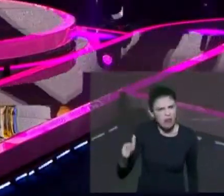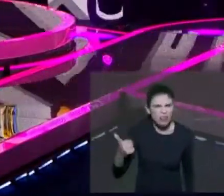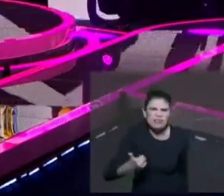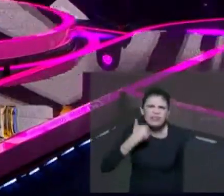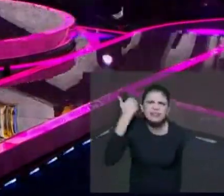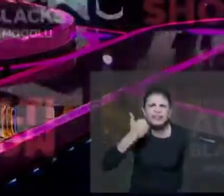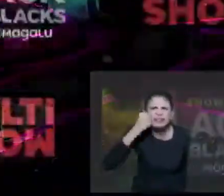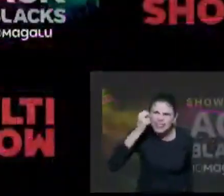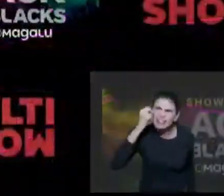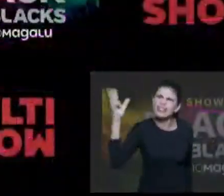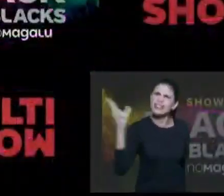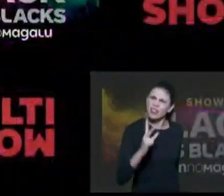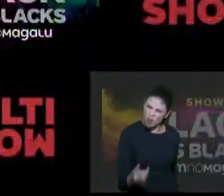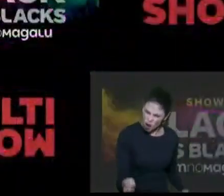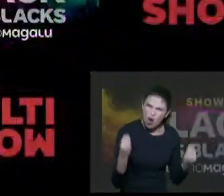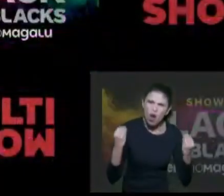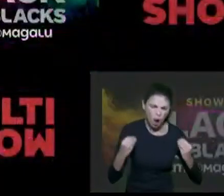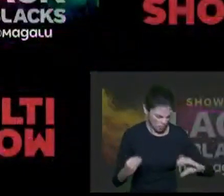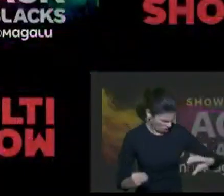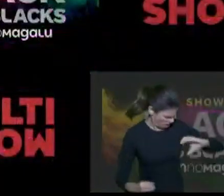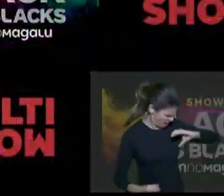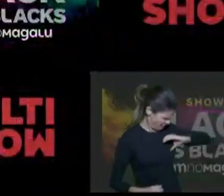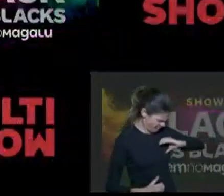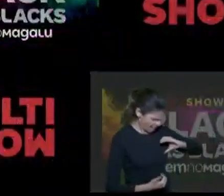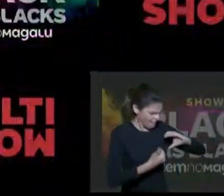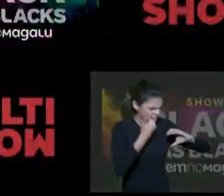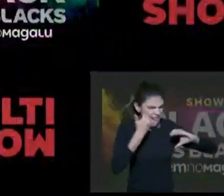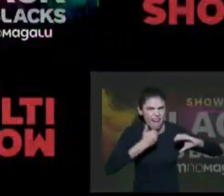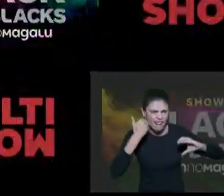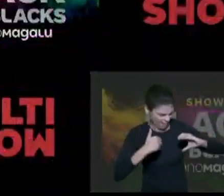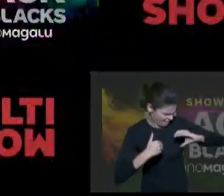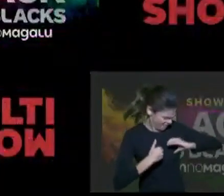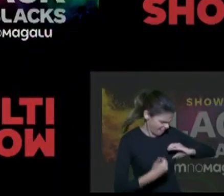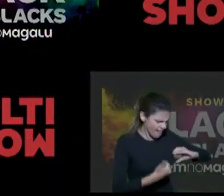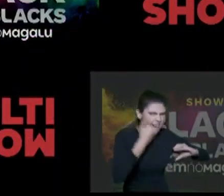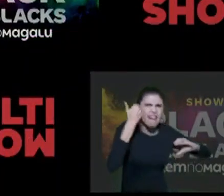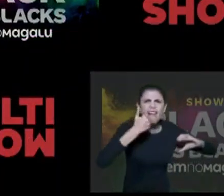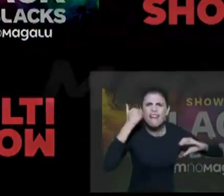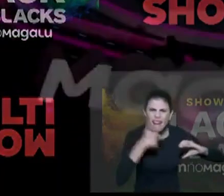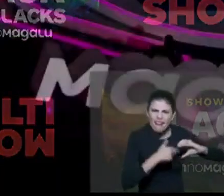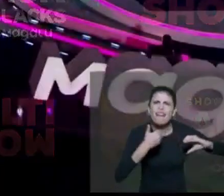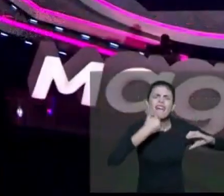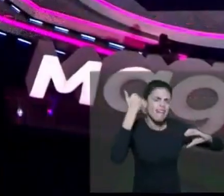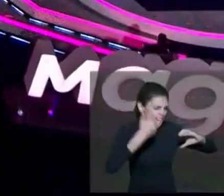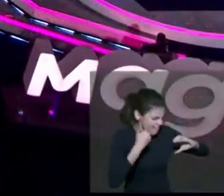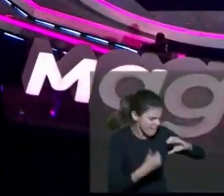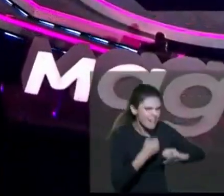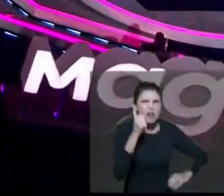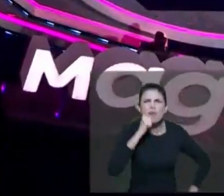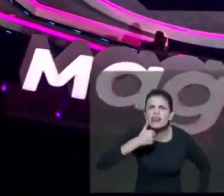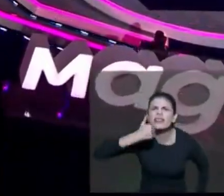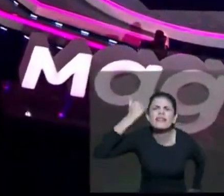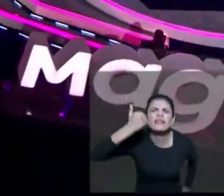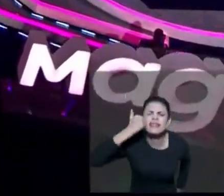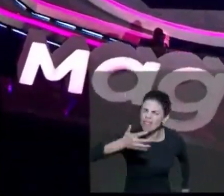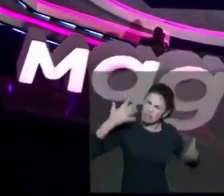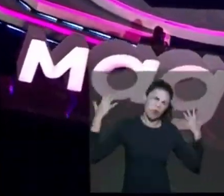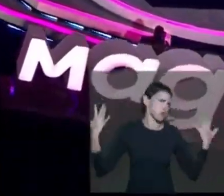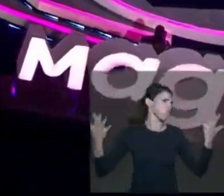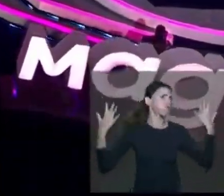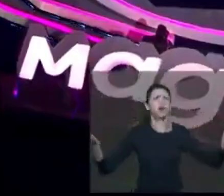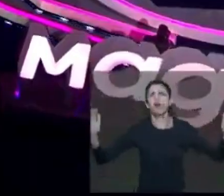do mundo, o coração que é vagabundo. Para Lu, vagabundo.